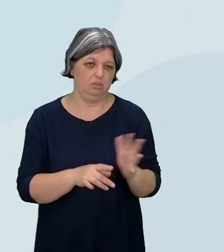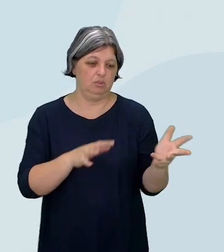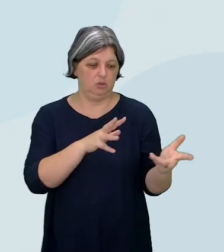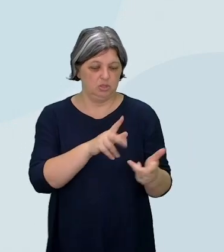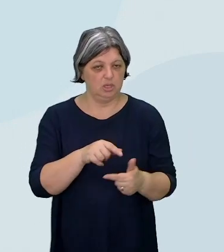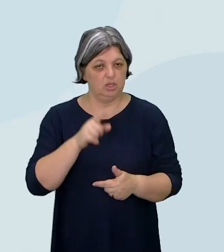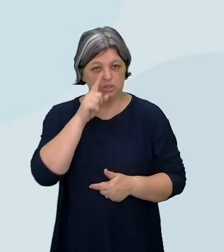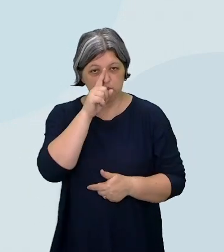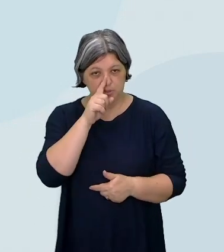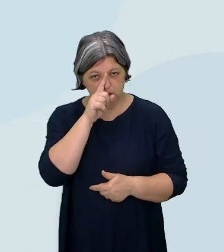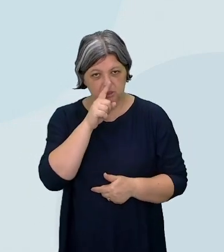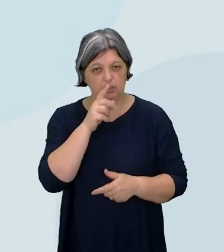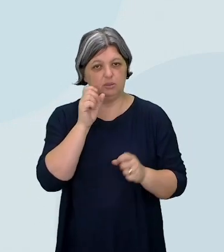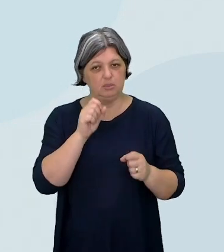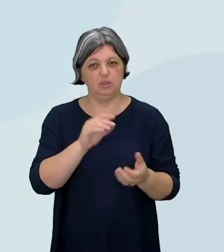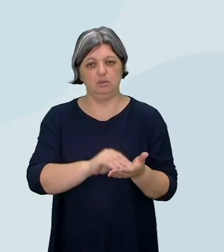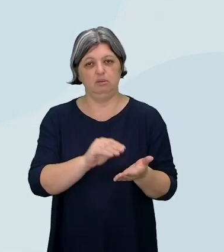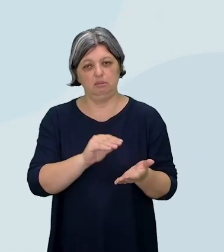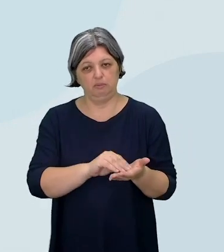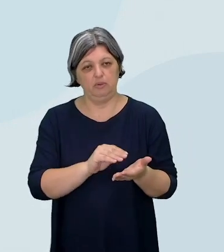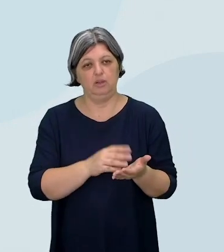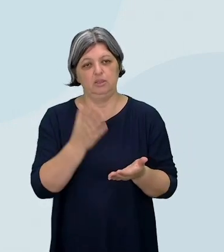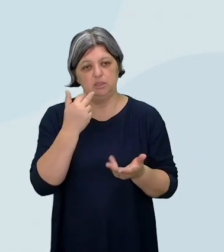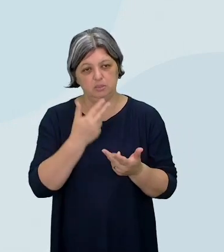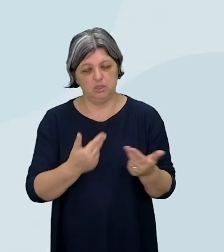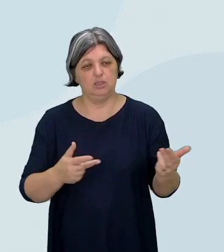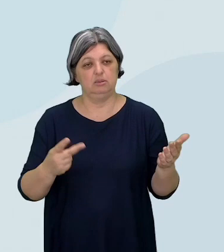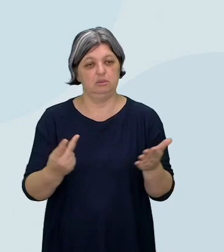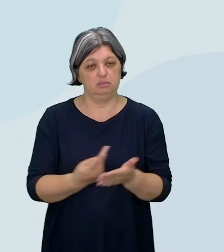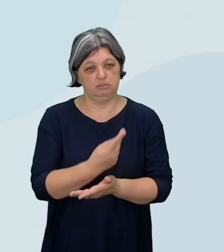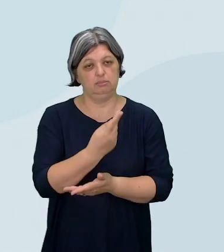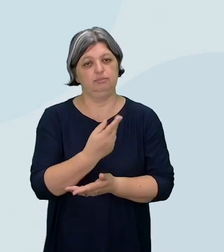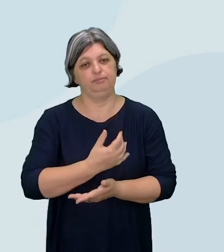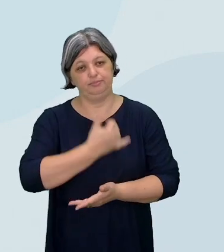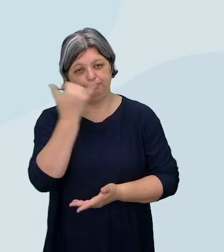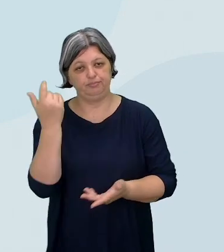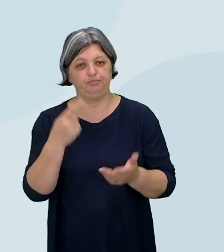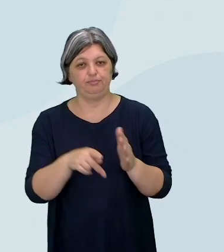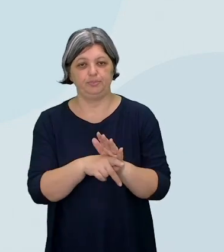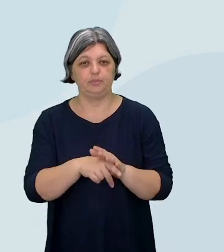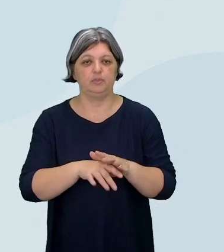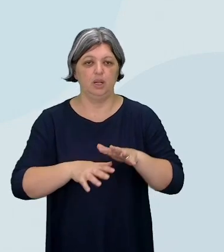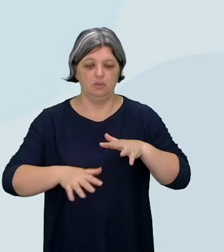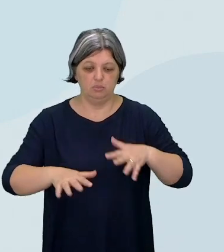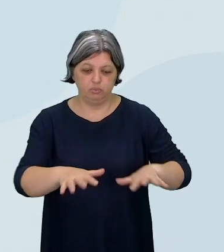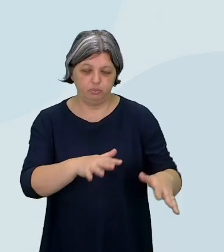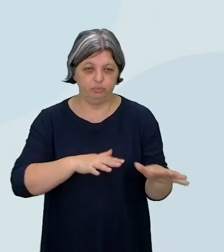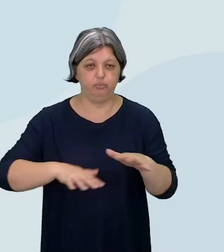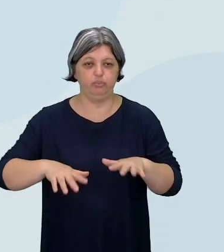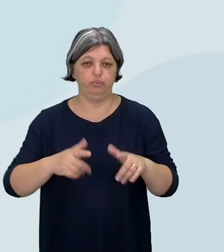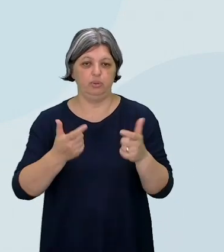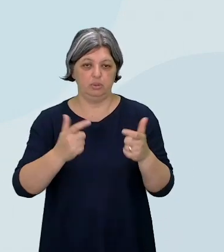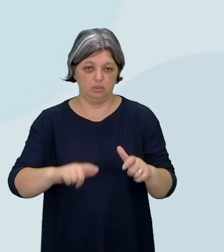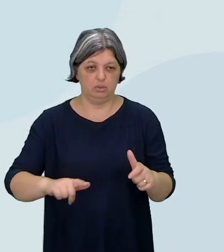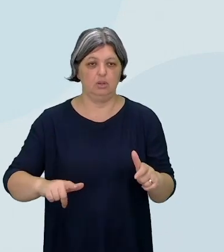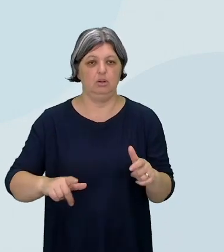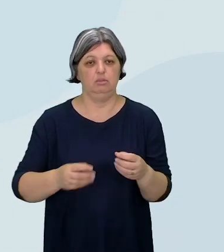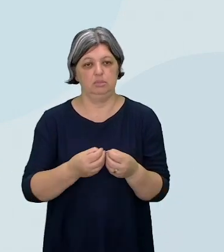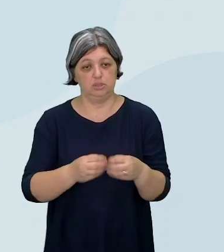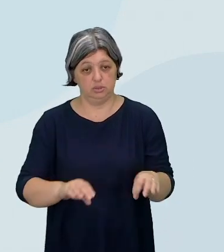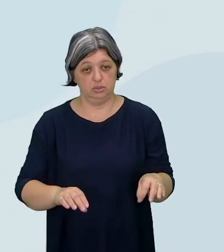mostra a relação entre a falta de alimento e desastres, quando eventos como os terremotos atingem um lugar com abastecimento